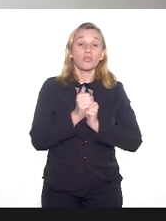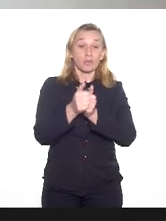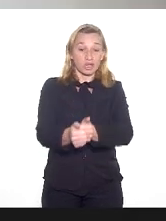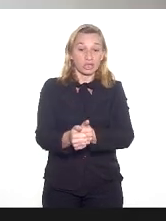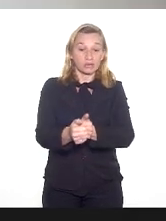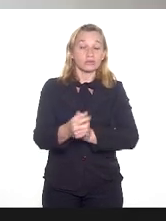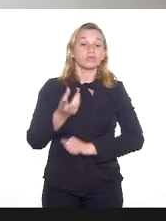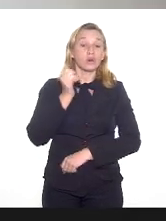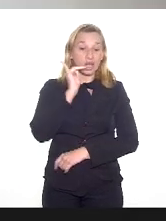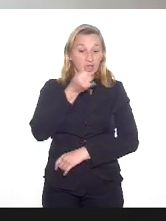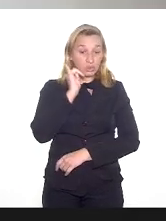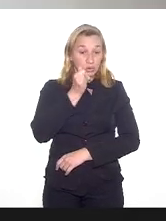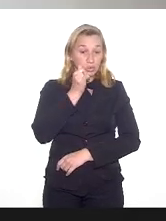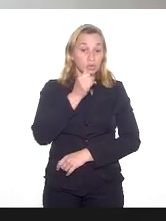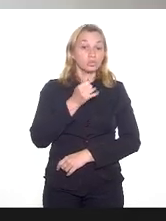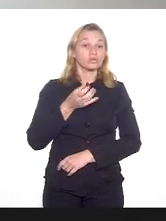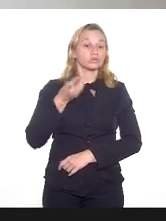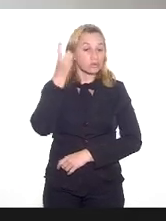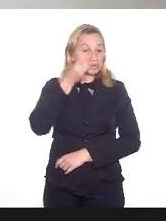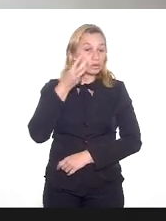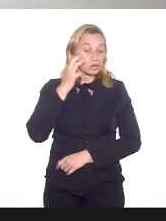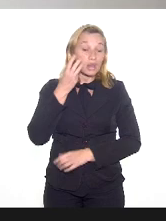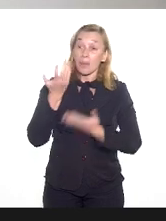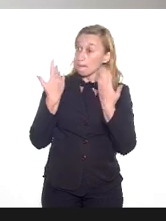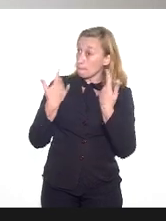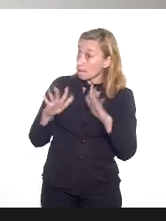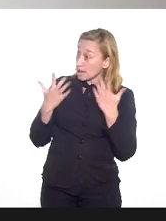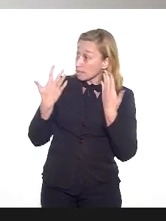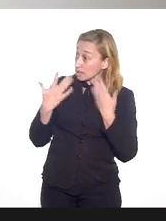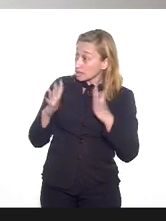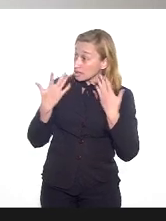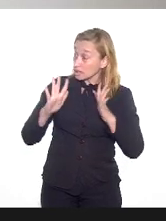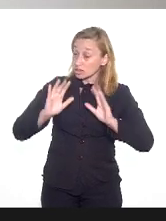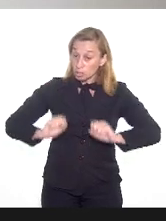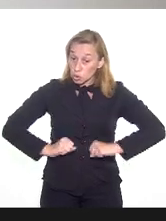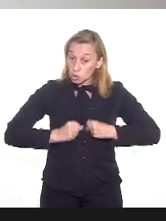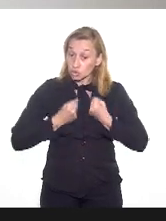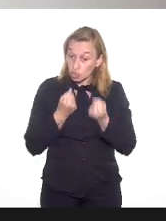acompanhando o relator, né, parabenizando, né, pelo empenho,